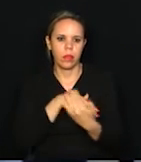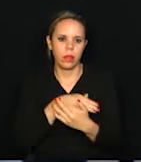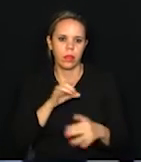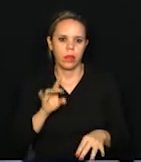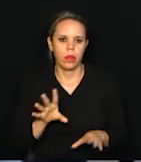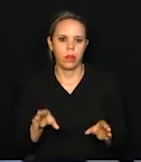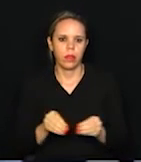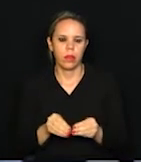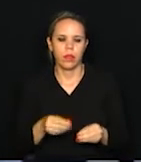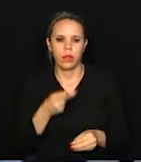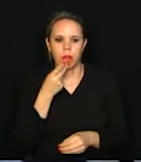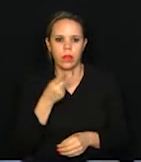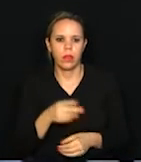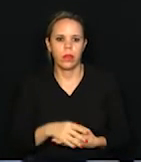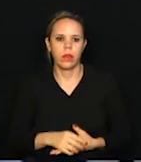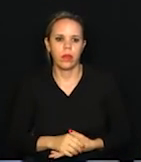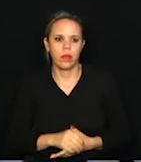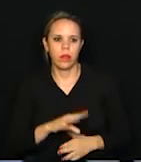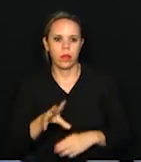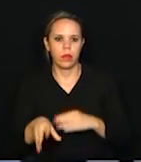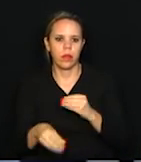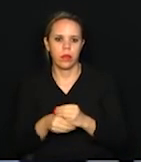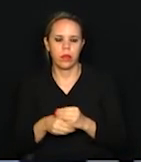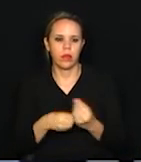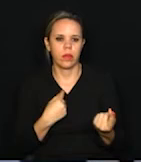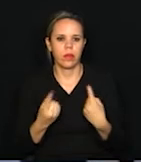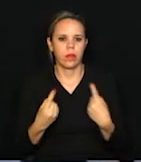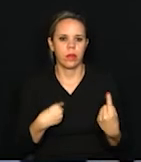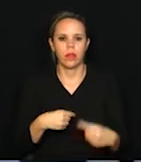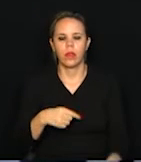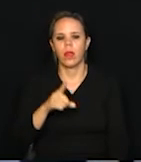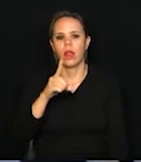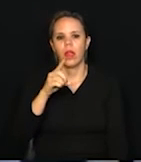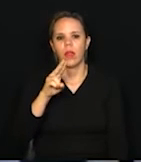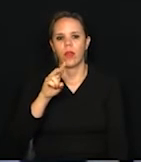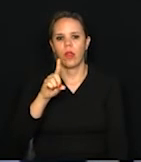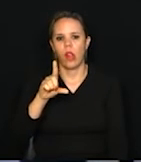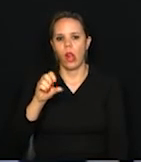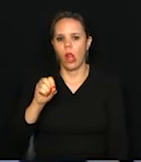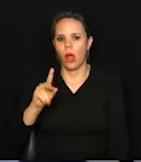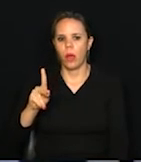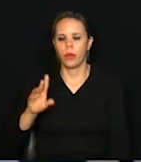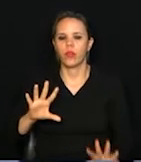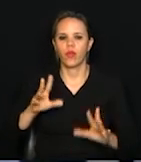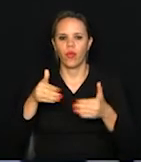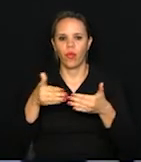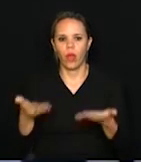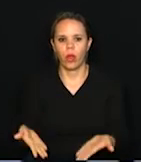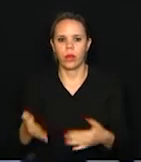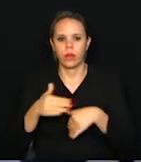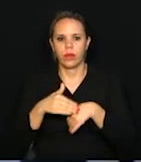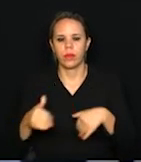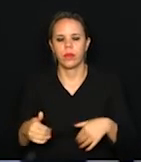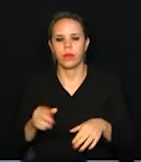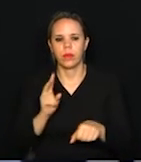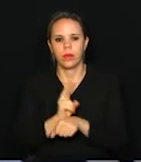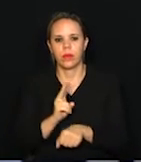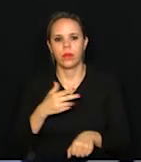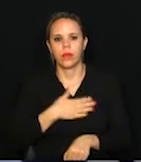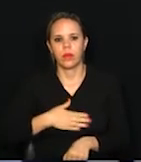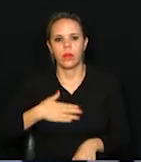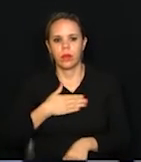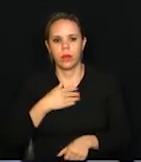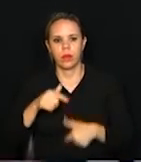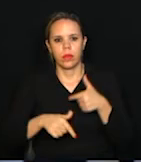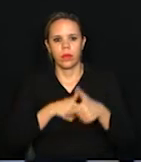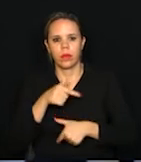ainda falar um complemento sobre a John Boyden Lock, que está sendo objeto de todo o nosso foco aqui, nosso carinho. Eu gosto muito de